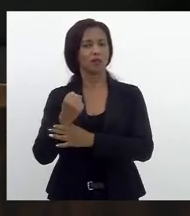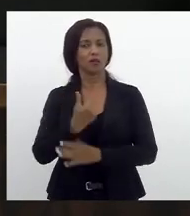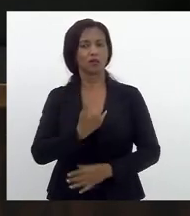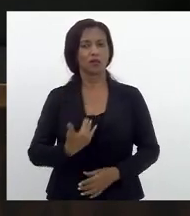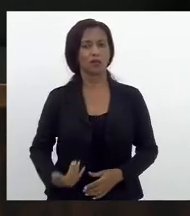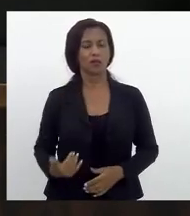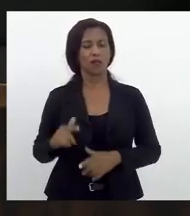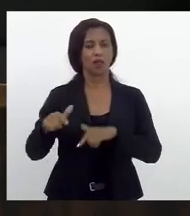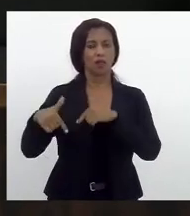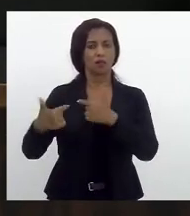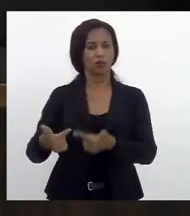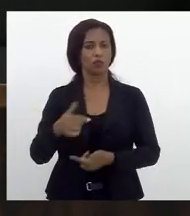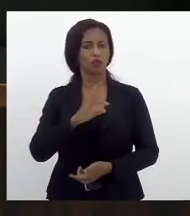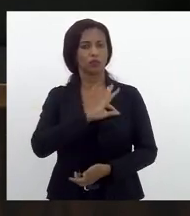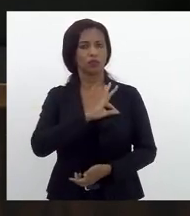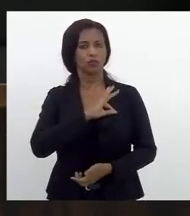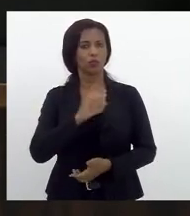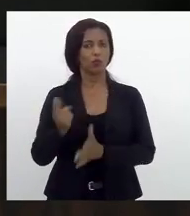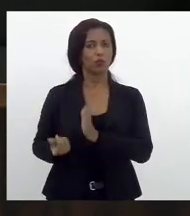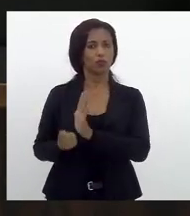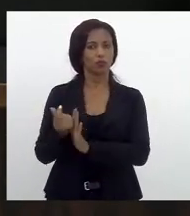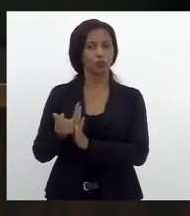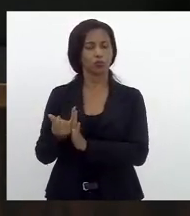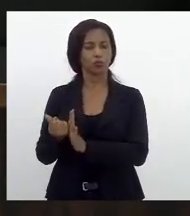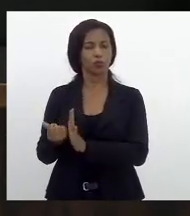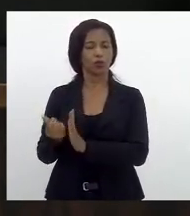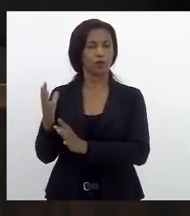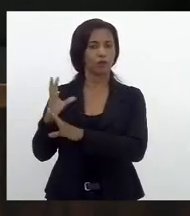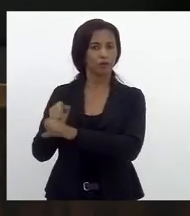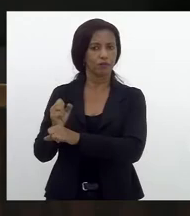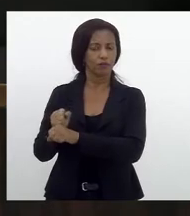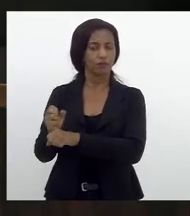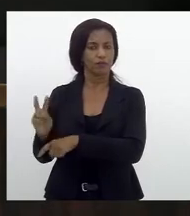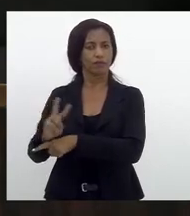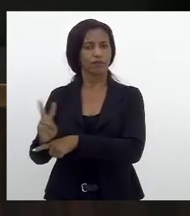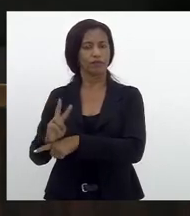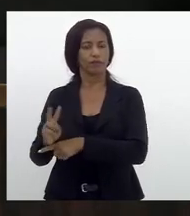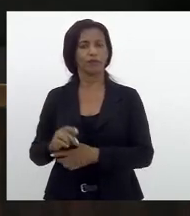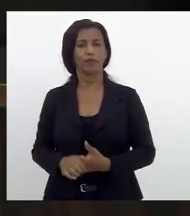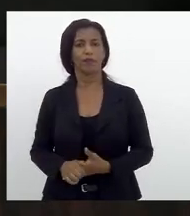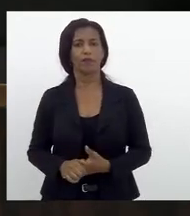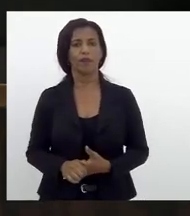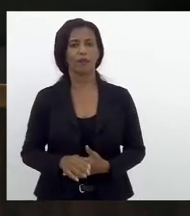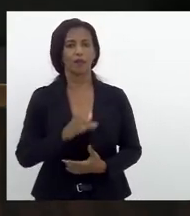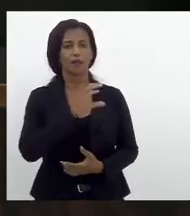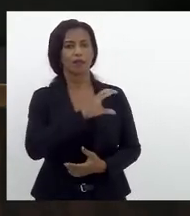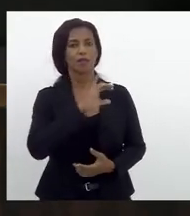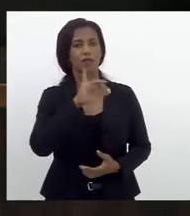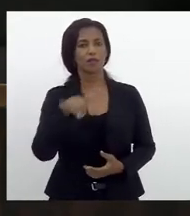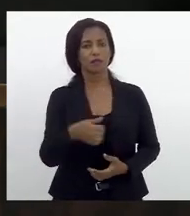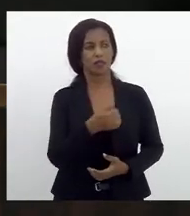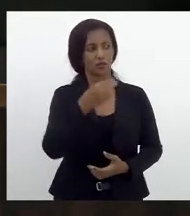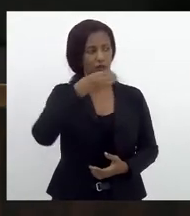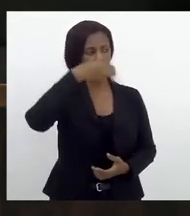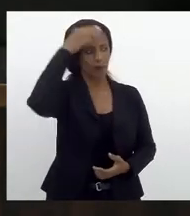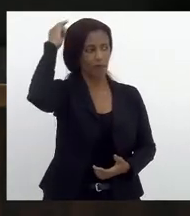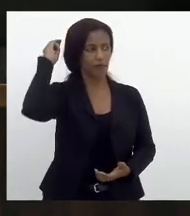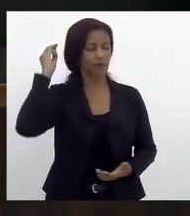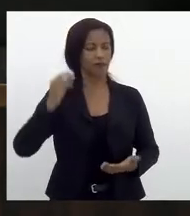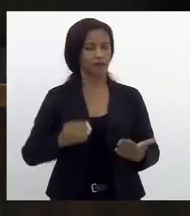Pública, Assuntos de Polícia, de Orçamento, Finanças e Fiscalização Financeira. Pela CCJ, deputado Márcio Pacheco.